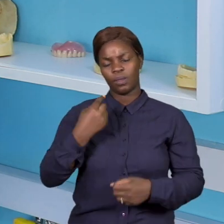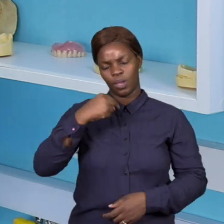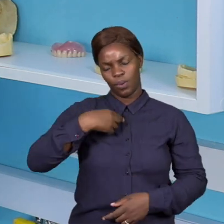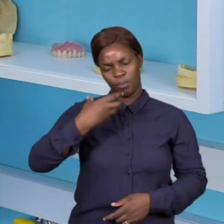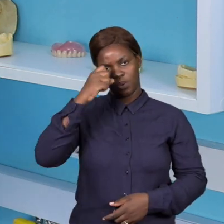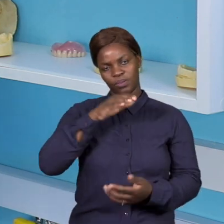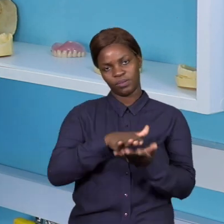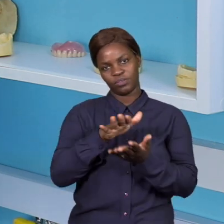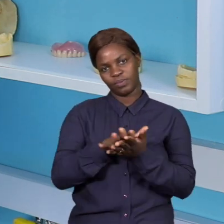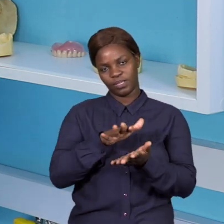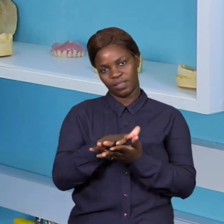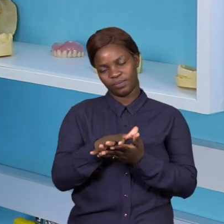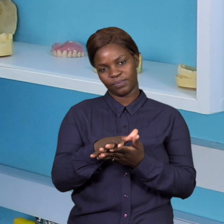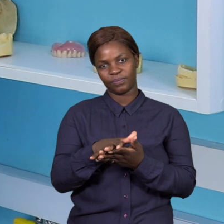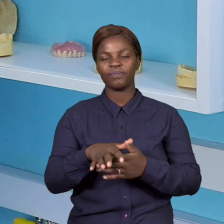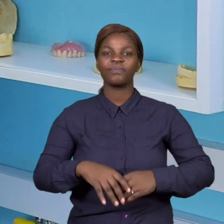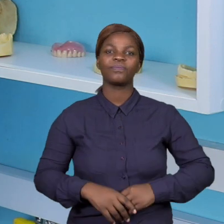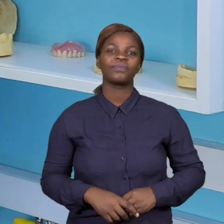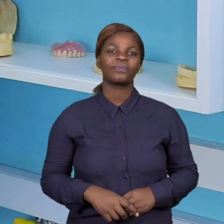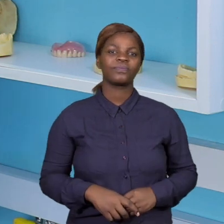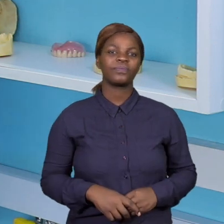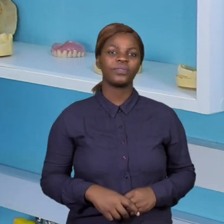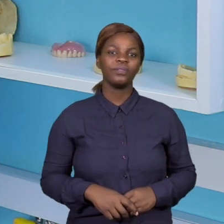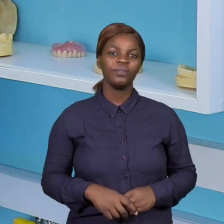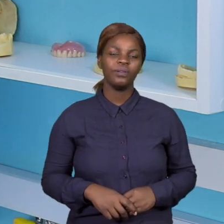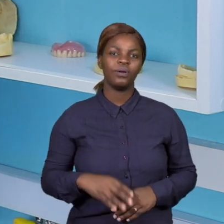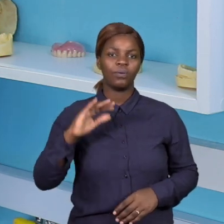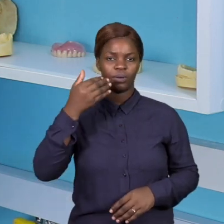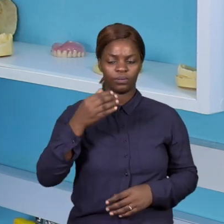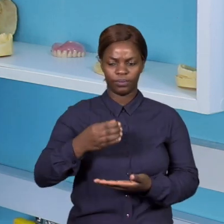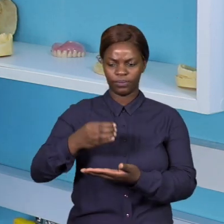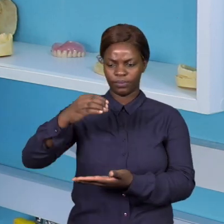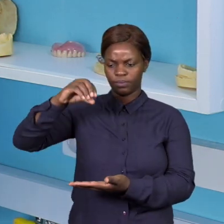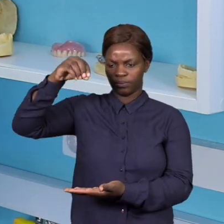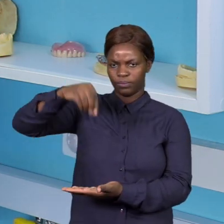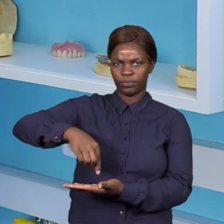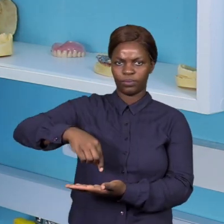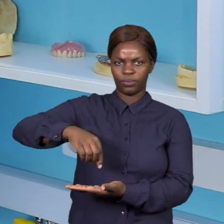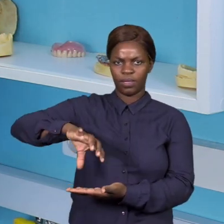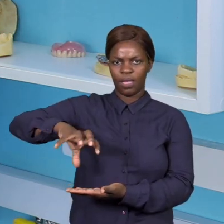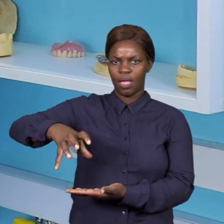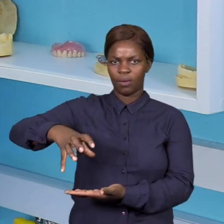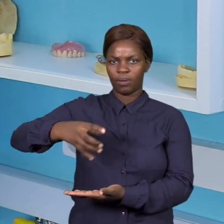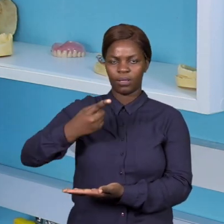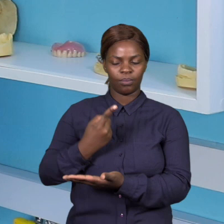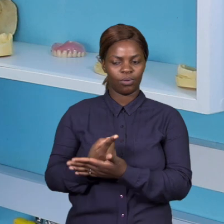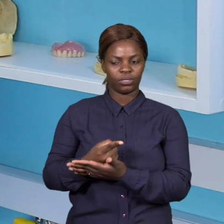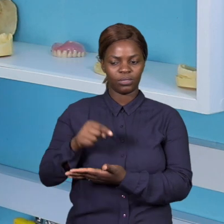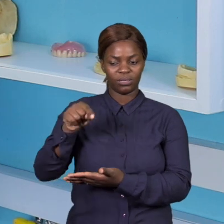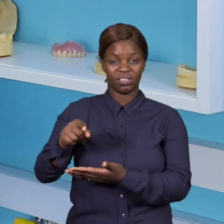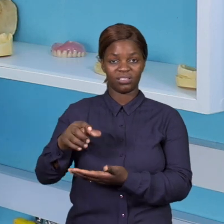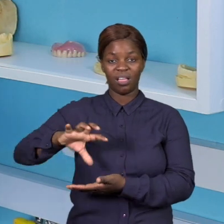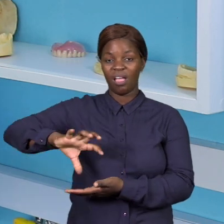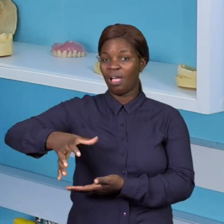de colocar dentro de um copo com água, porque para colocar dentro de um copo com água, deveríamos trocar o pH da água, ok? A